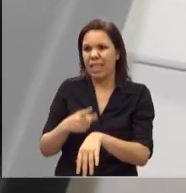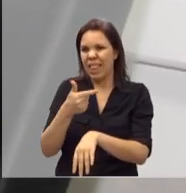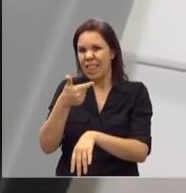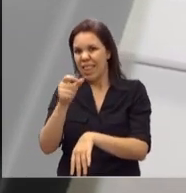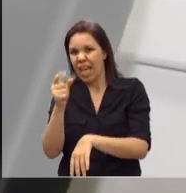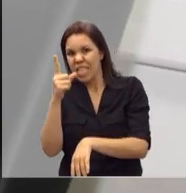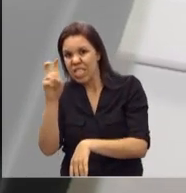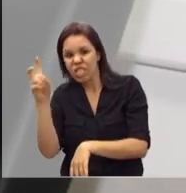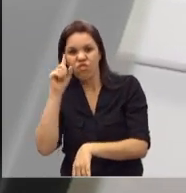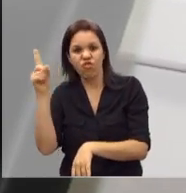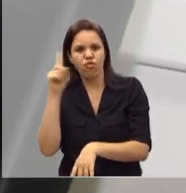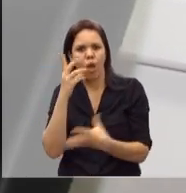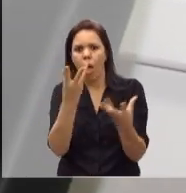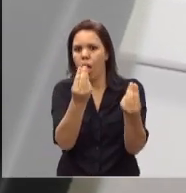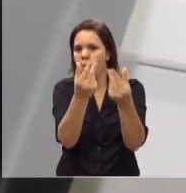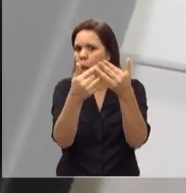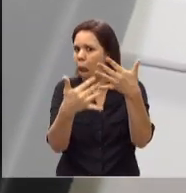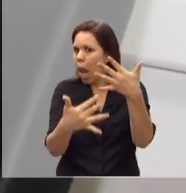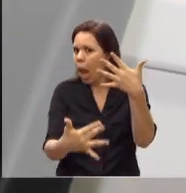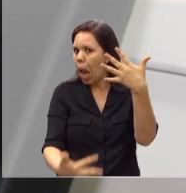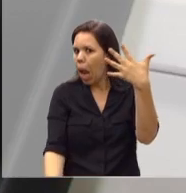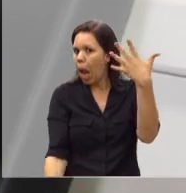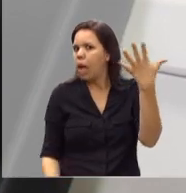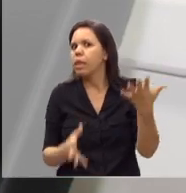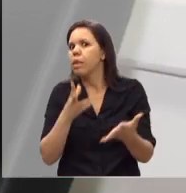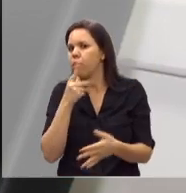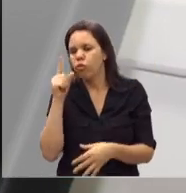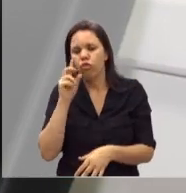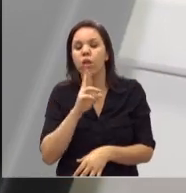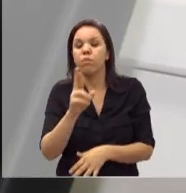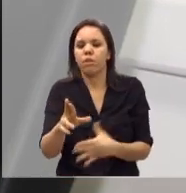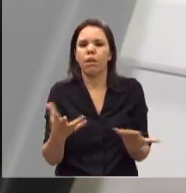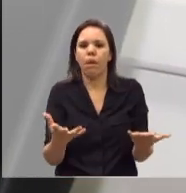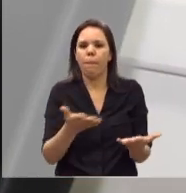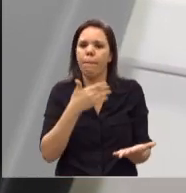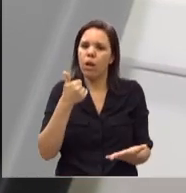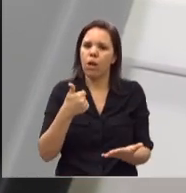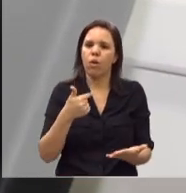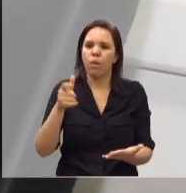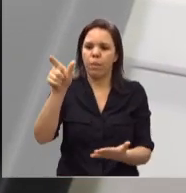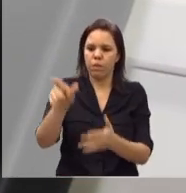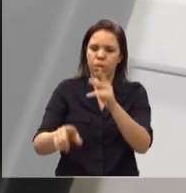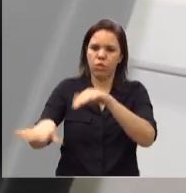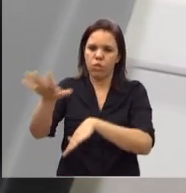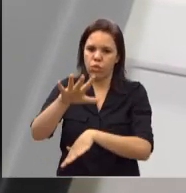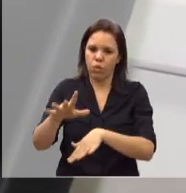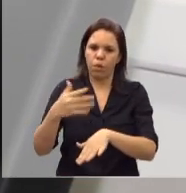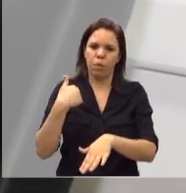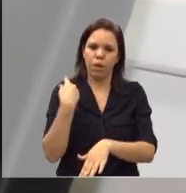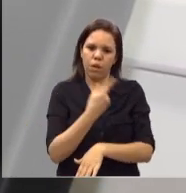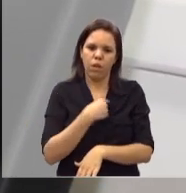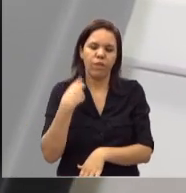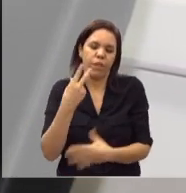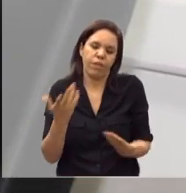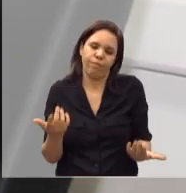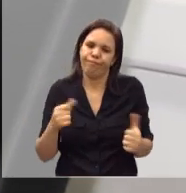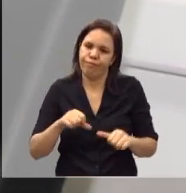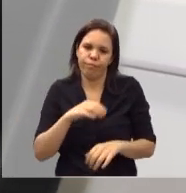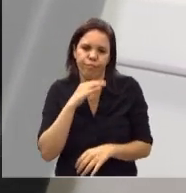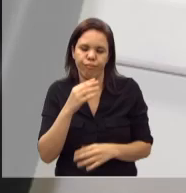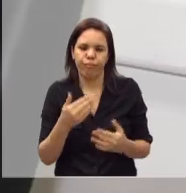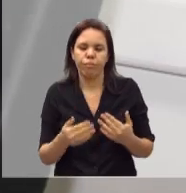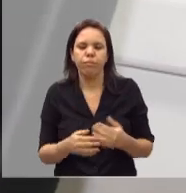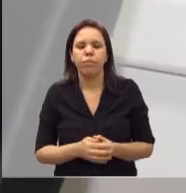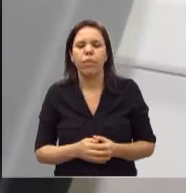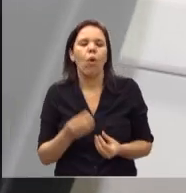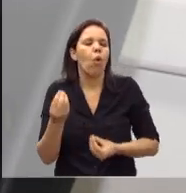dias é uma eternidade. Então, melhorou por um lado para o eleitor, mas piorou para o atendimento. Que é hoje o